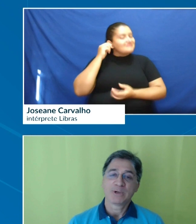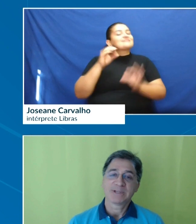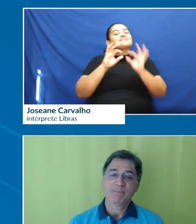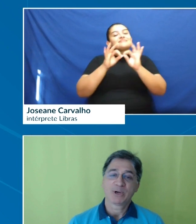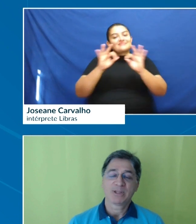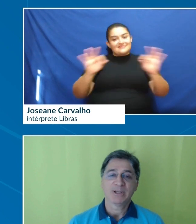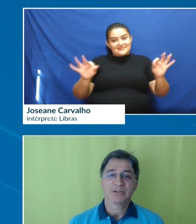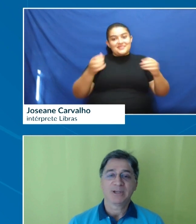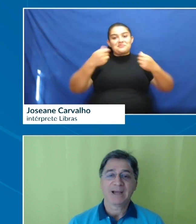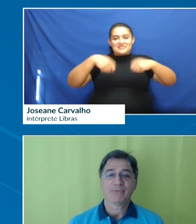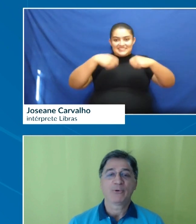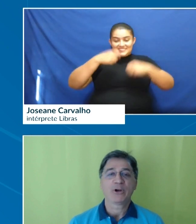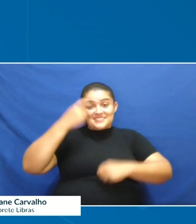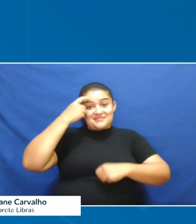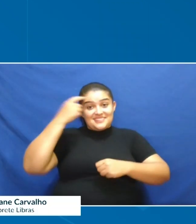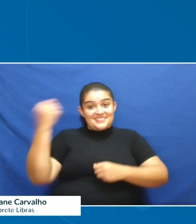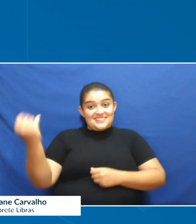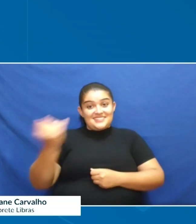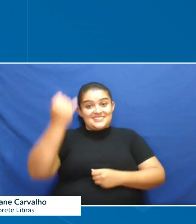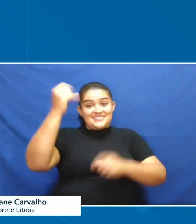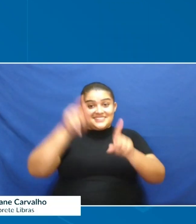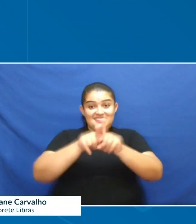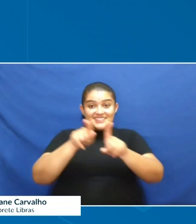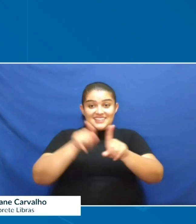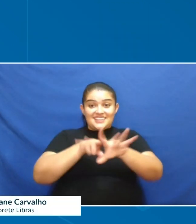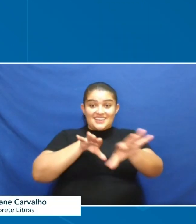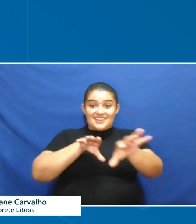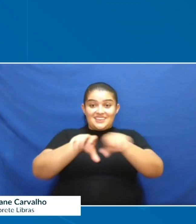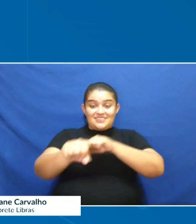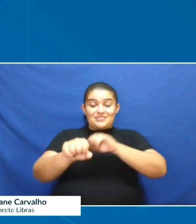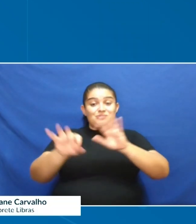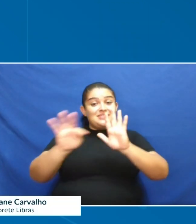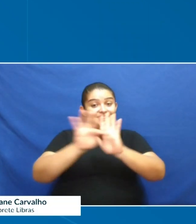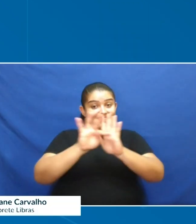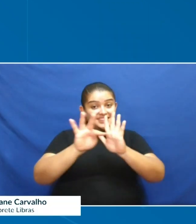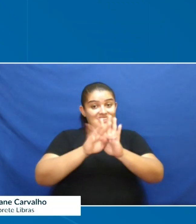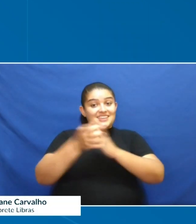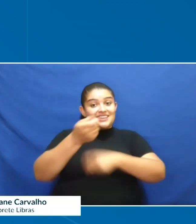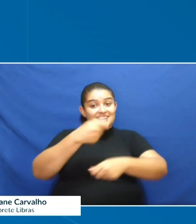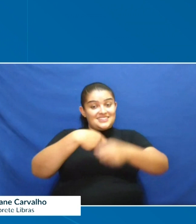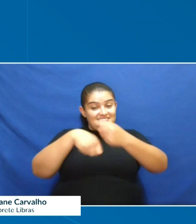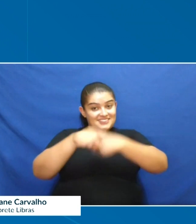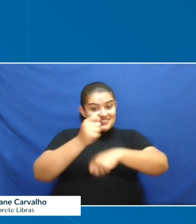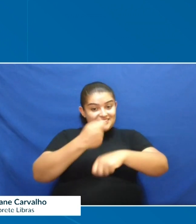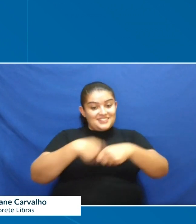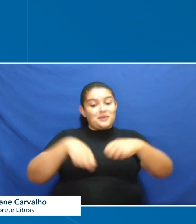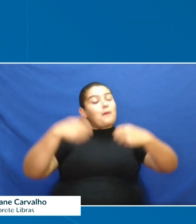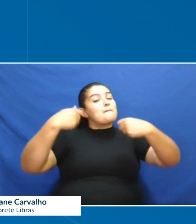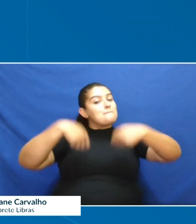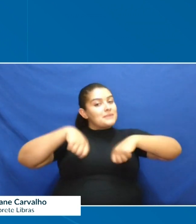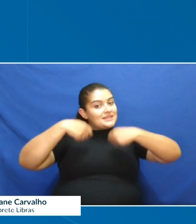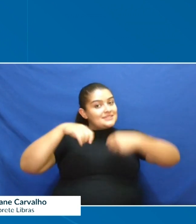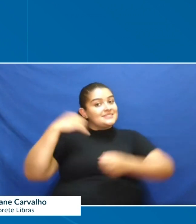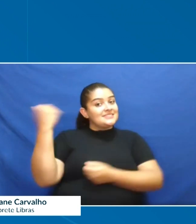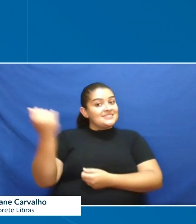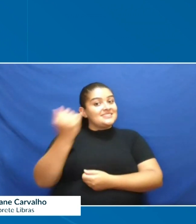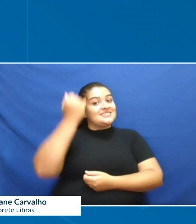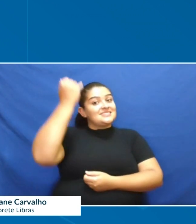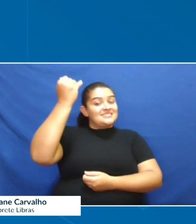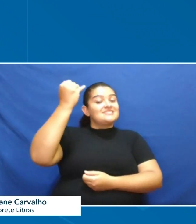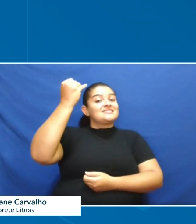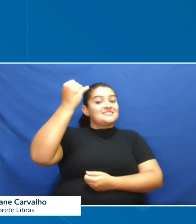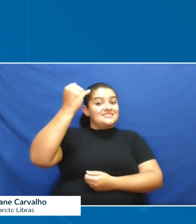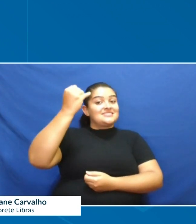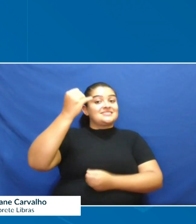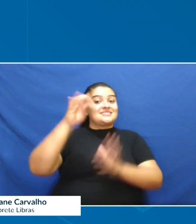e uma coisa importante, a formação dos técnicos. Portanto, o engenheiro de produção também precisará contribuir para a formação